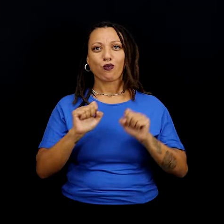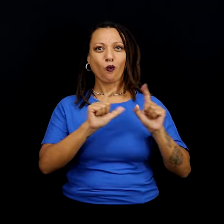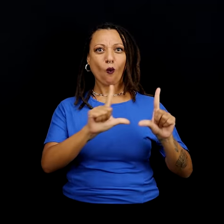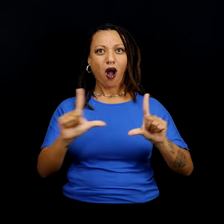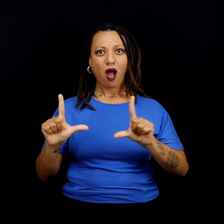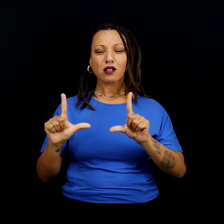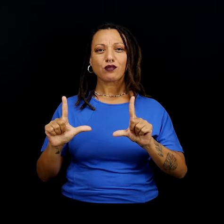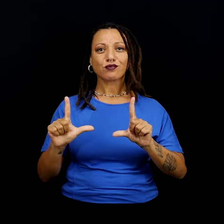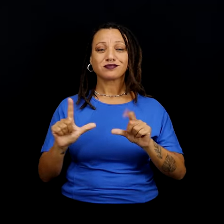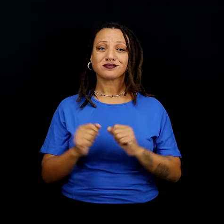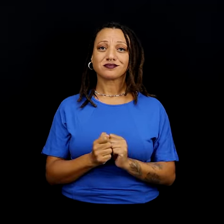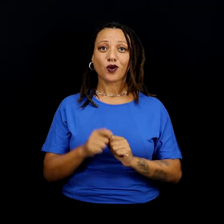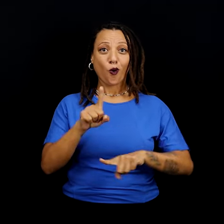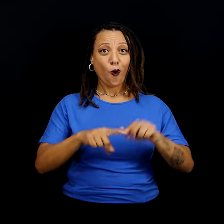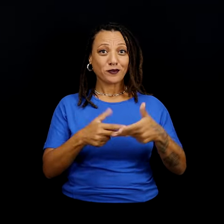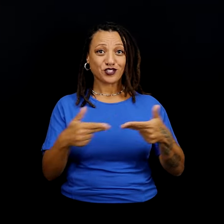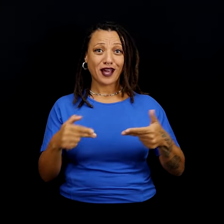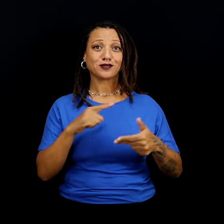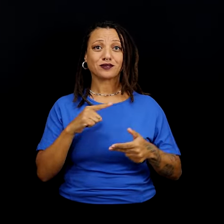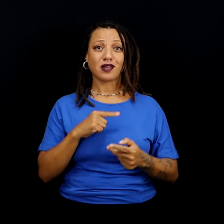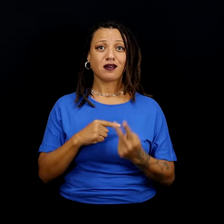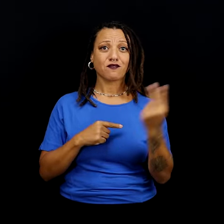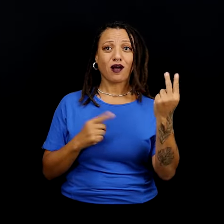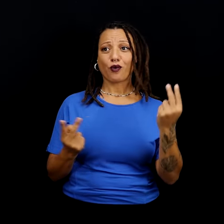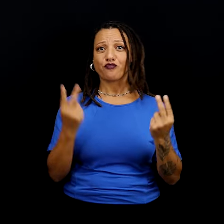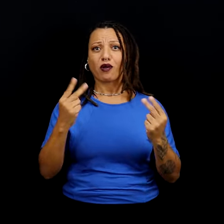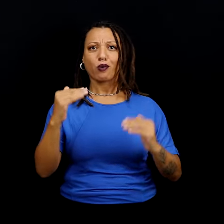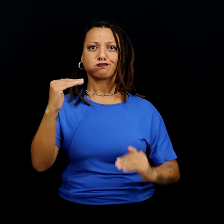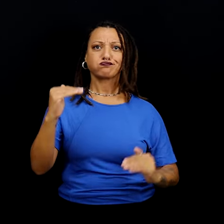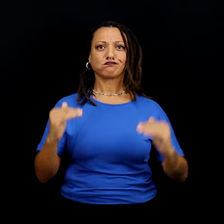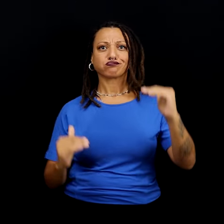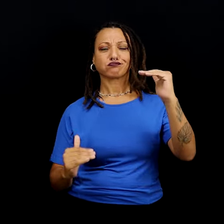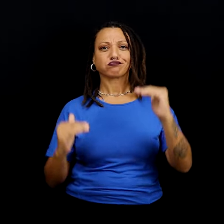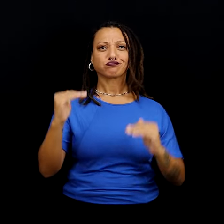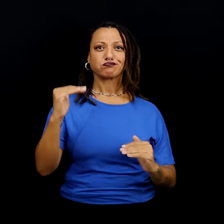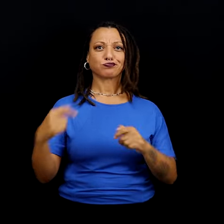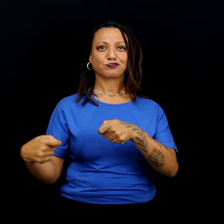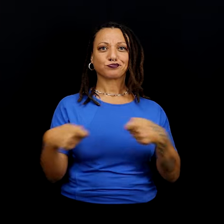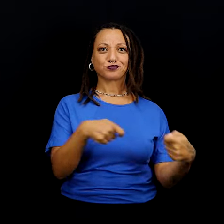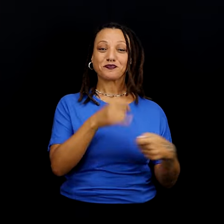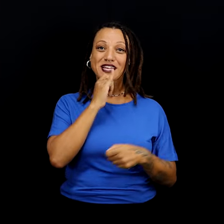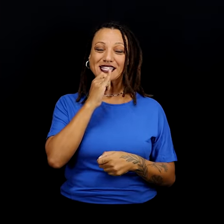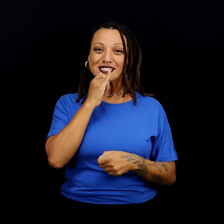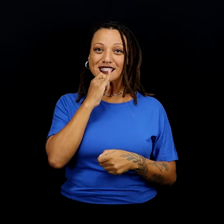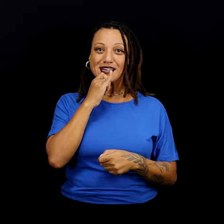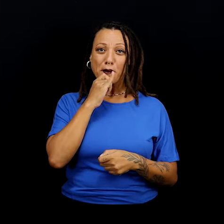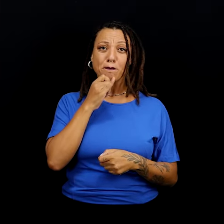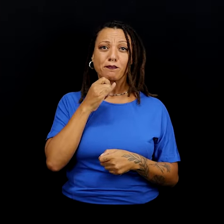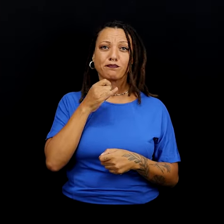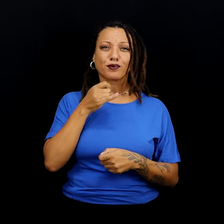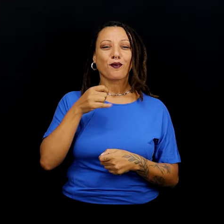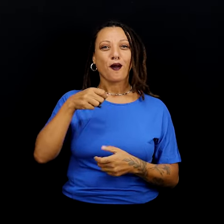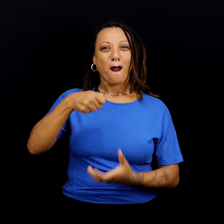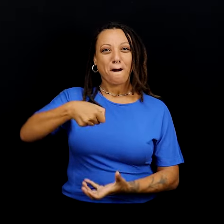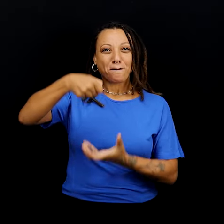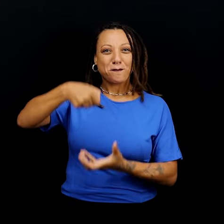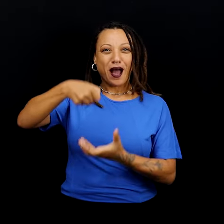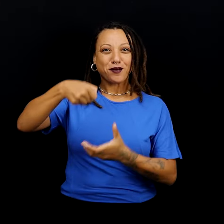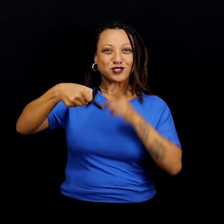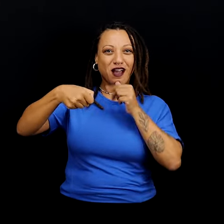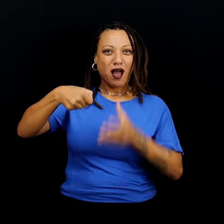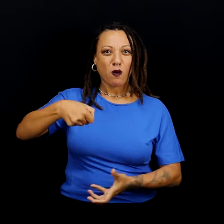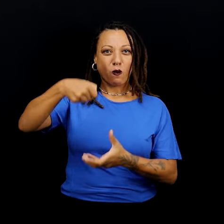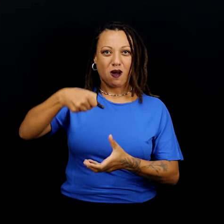E ele diz que os objetos, eles sofrem uma certa luta de classes, porque você não vai botar um balde numa sala, e que o